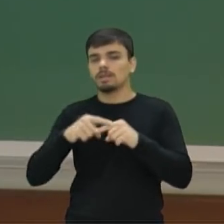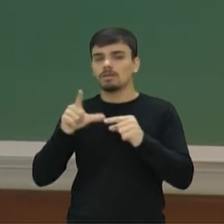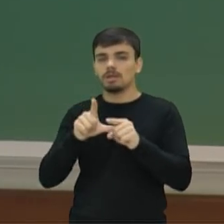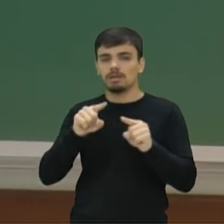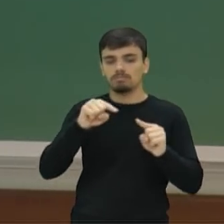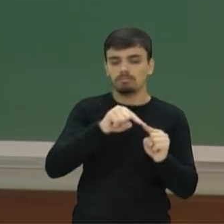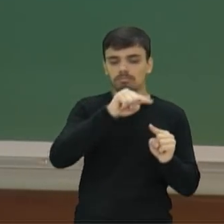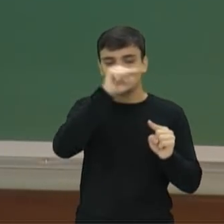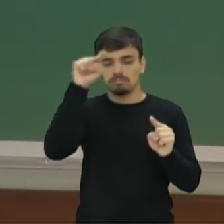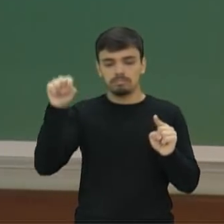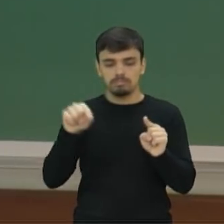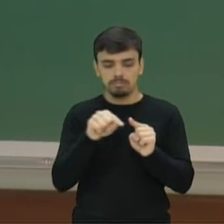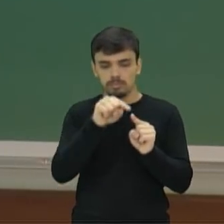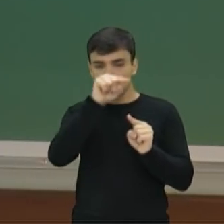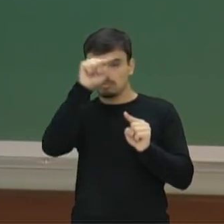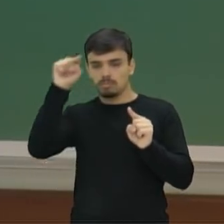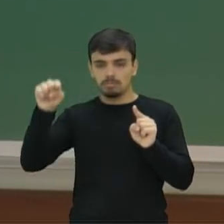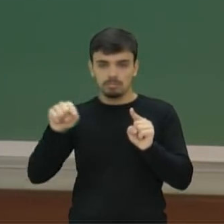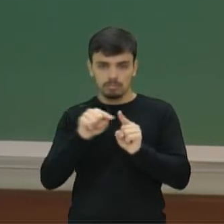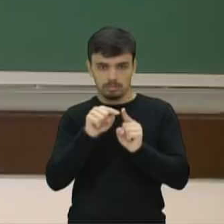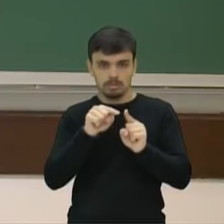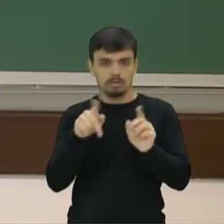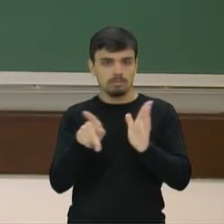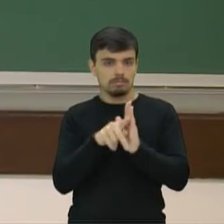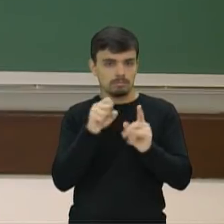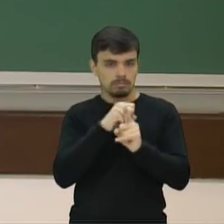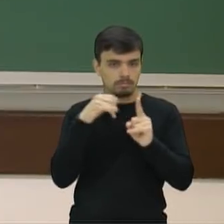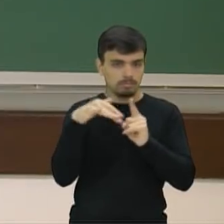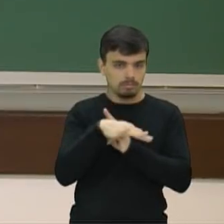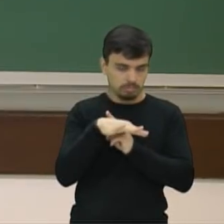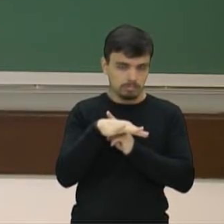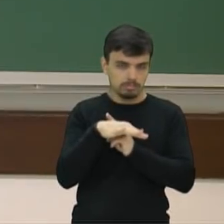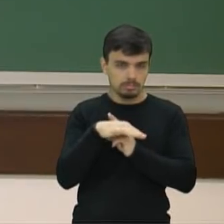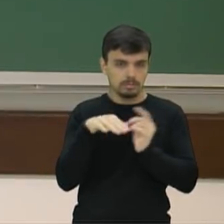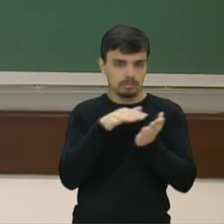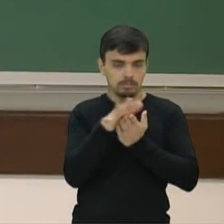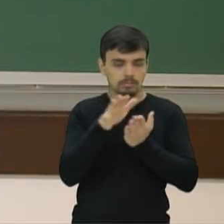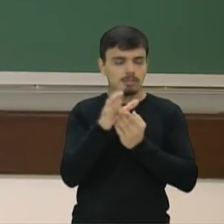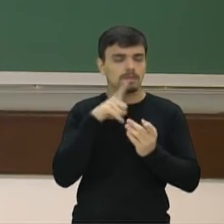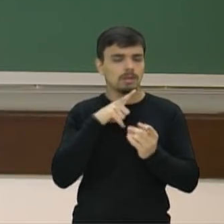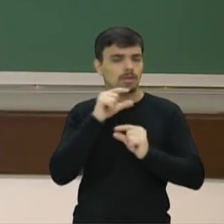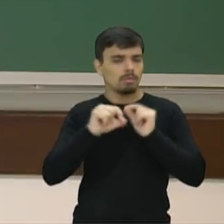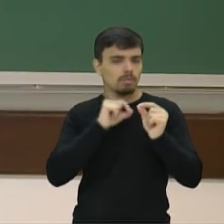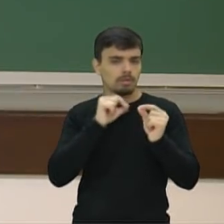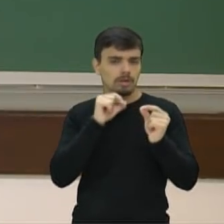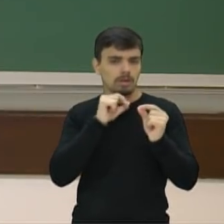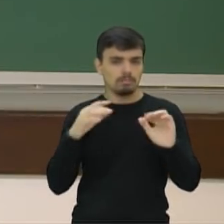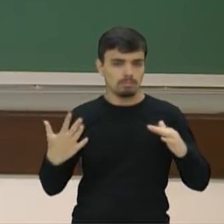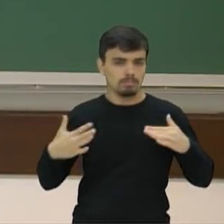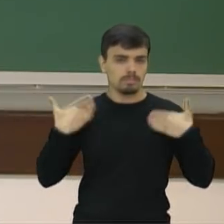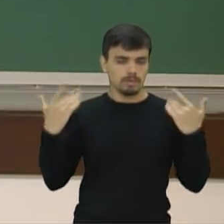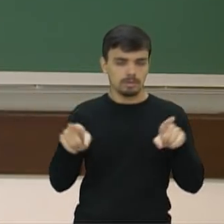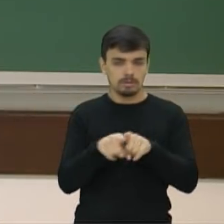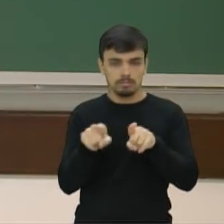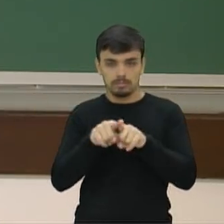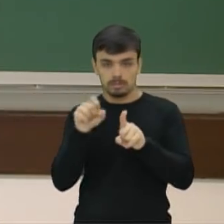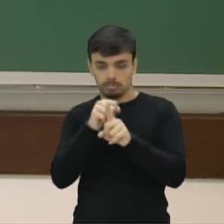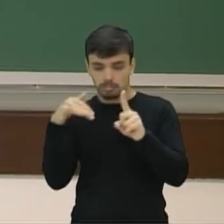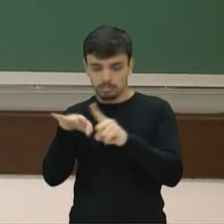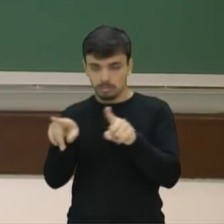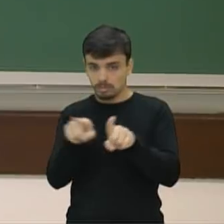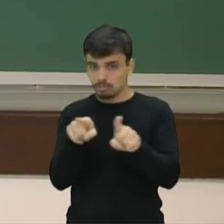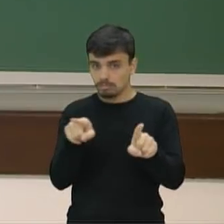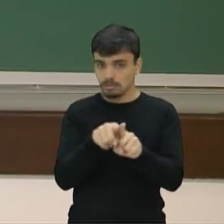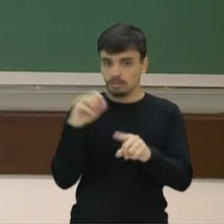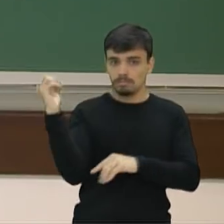gerado na sociedade de consumo. Esse ciclo ele tem uma série de impactos, tanto para a sociedade quanto